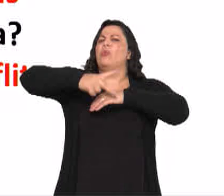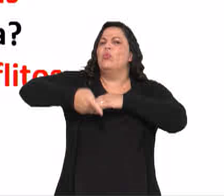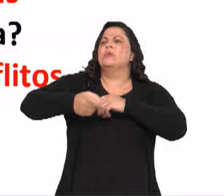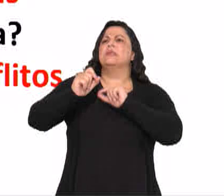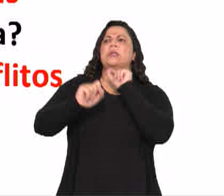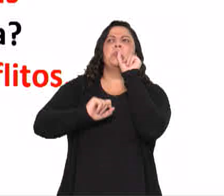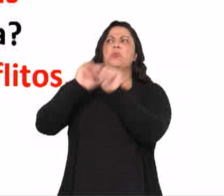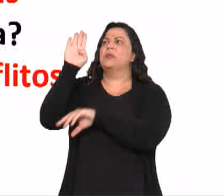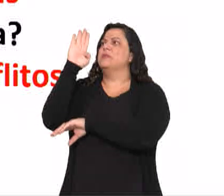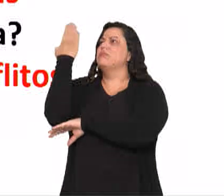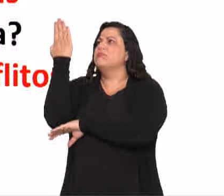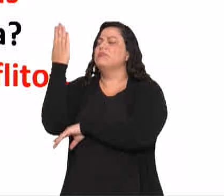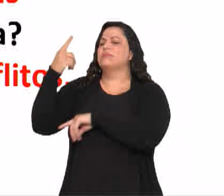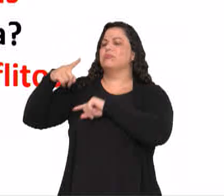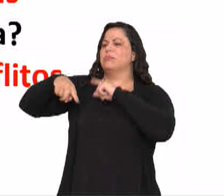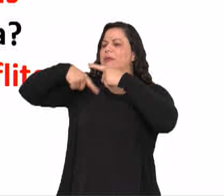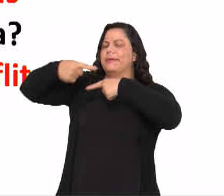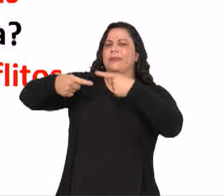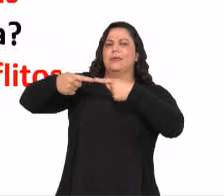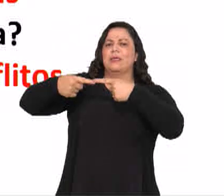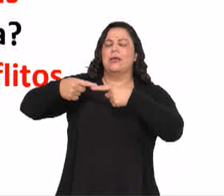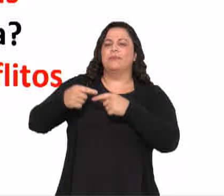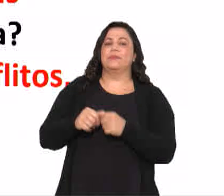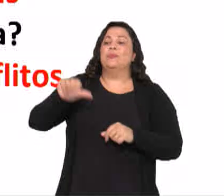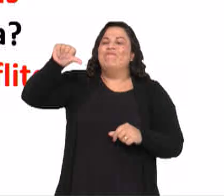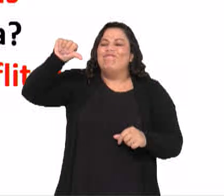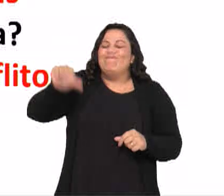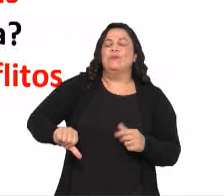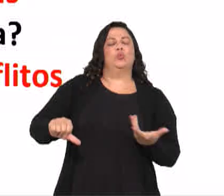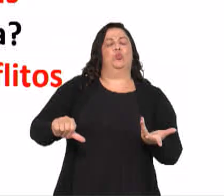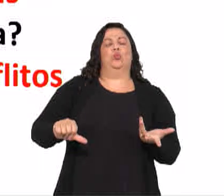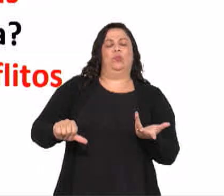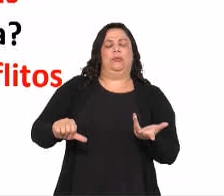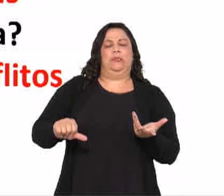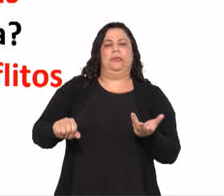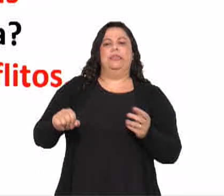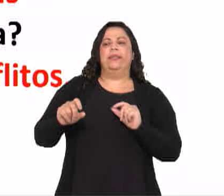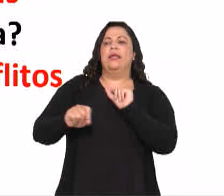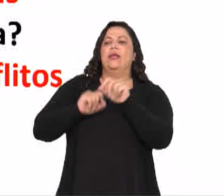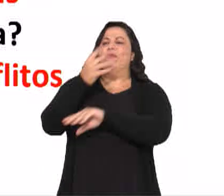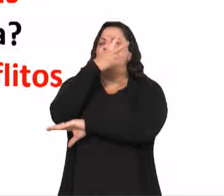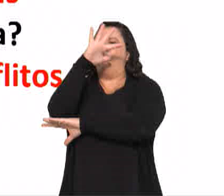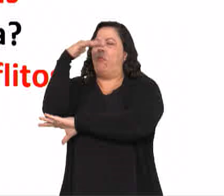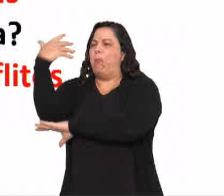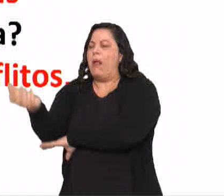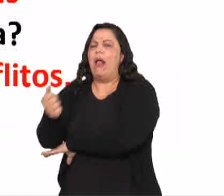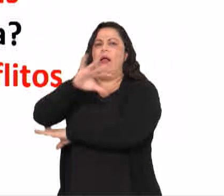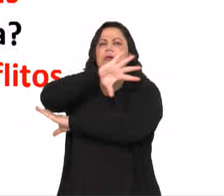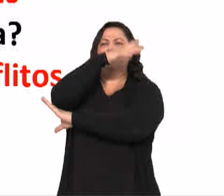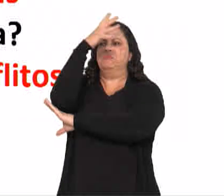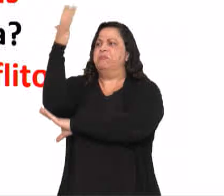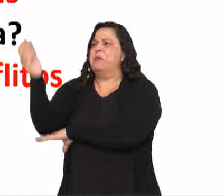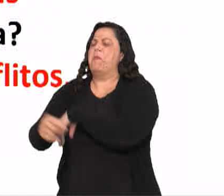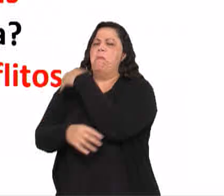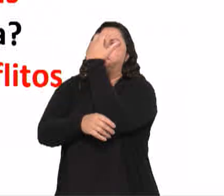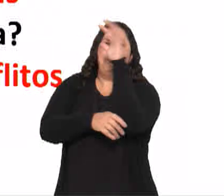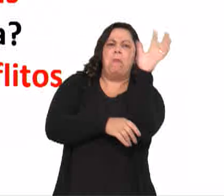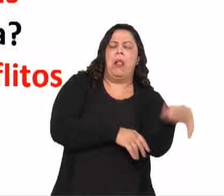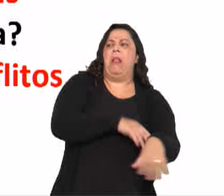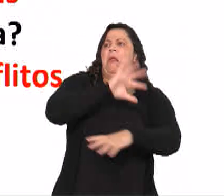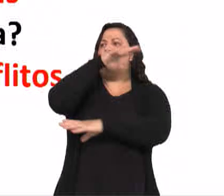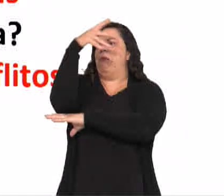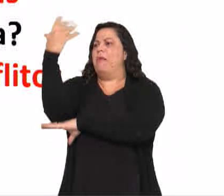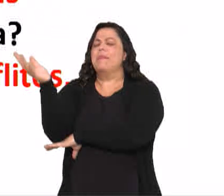madeira? Então, uma consequência negativa foi o desmatamento, né? E o ciclo da madeira também, além do